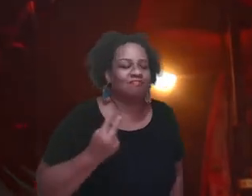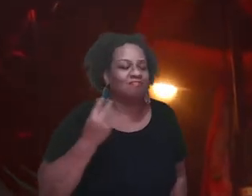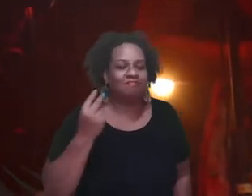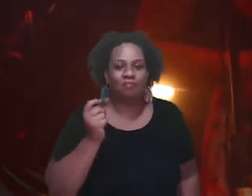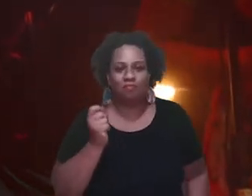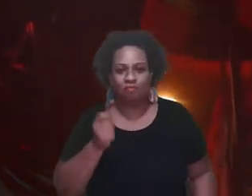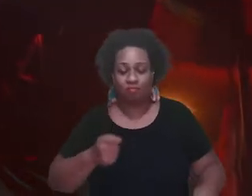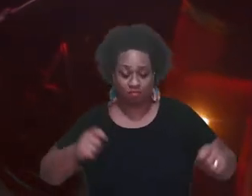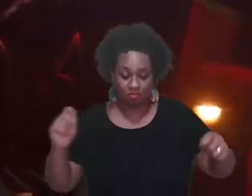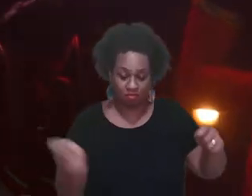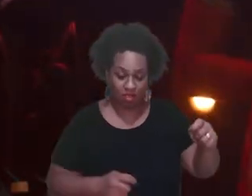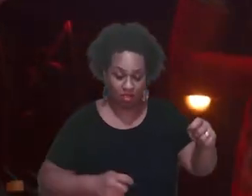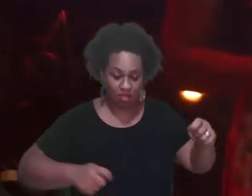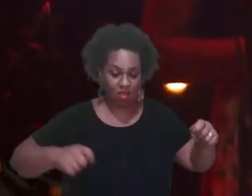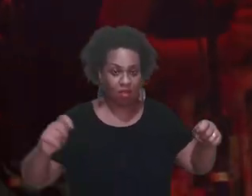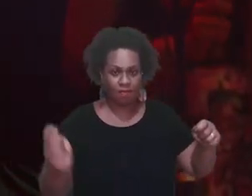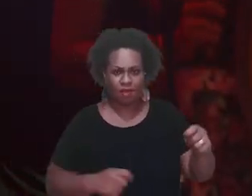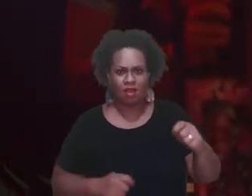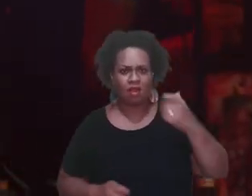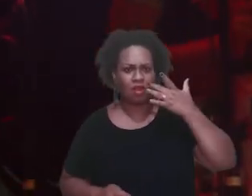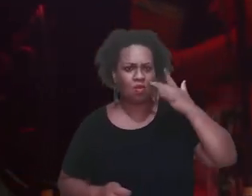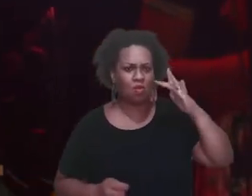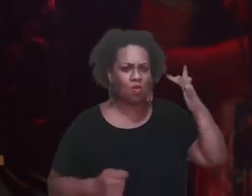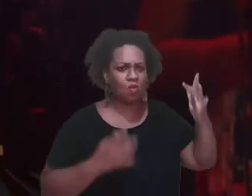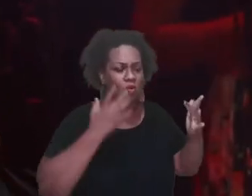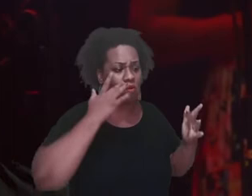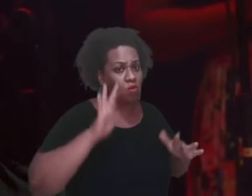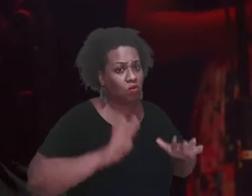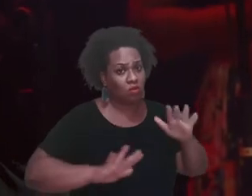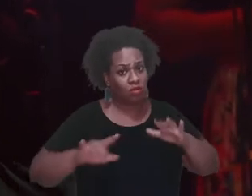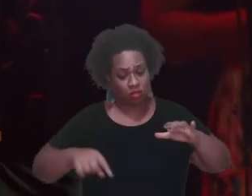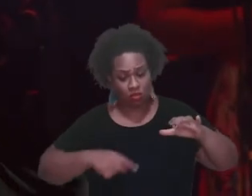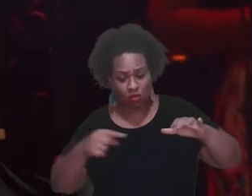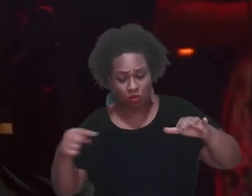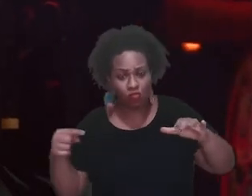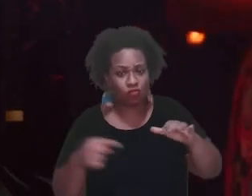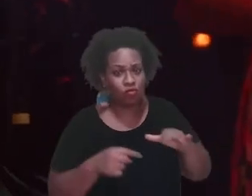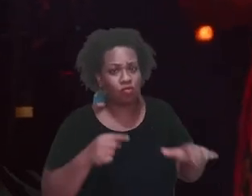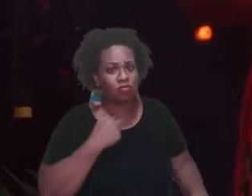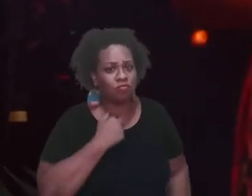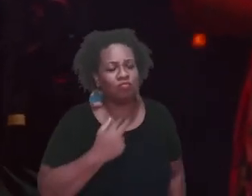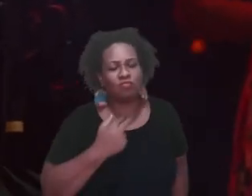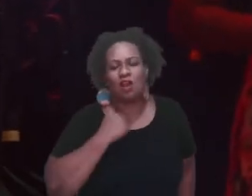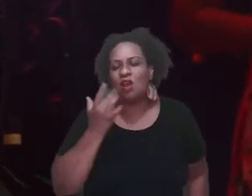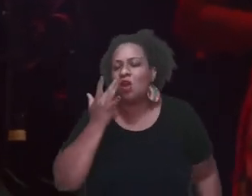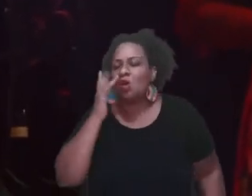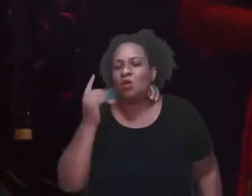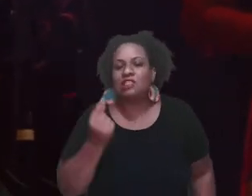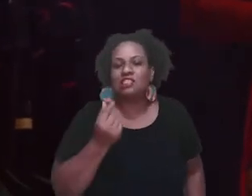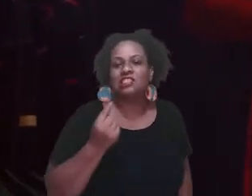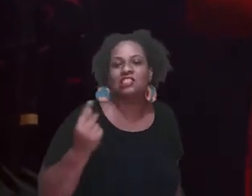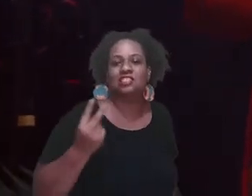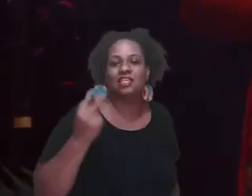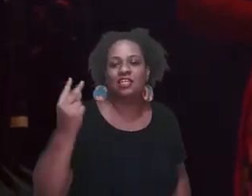paga esses a bunda é meu de soro e Alô ter não pude esse bombo que se bom vale ouro não há